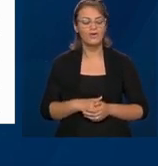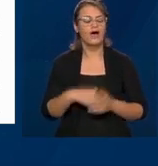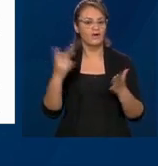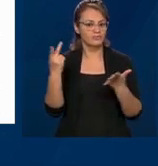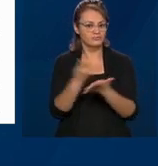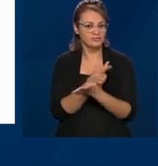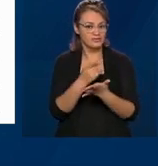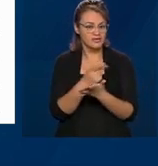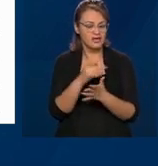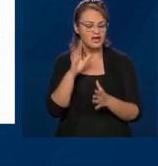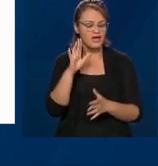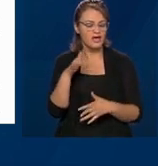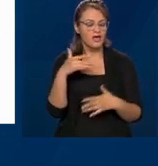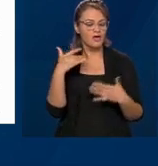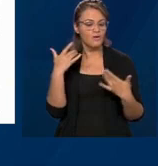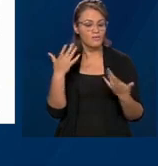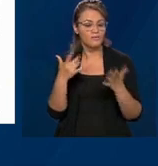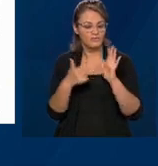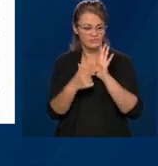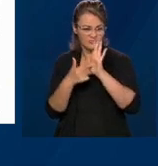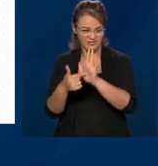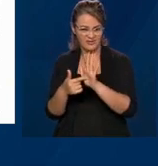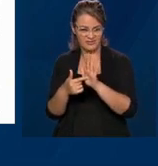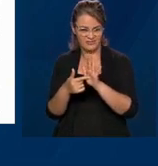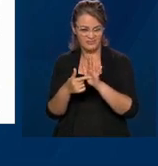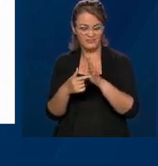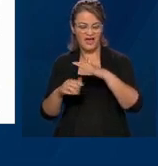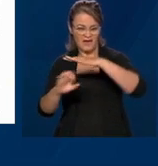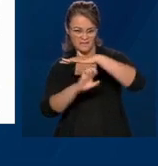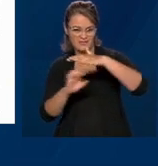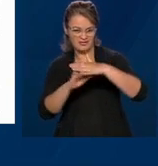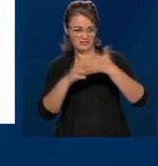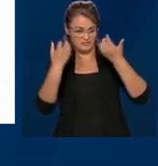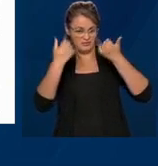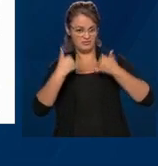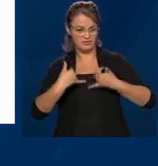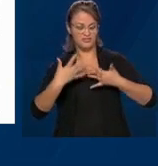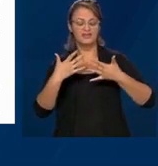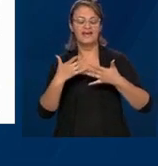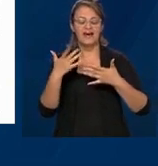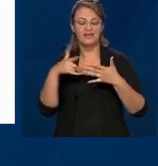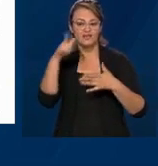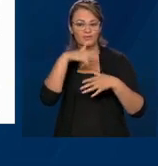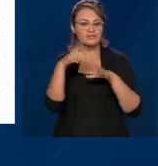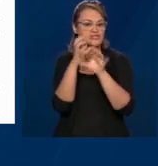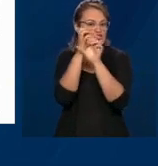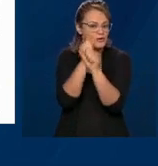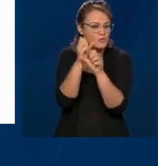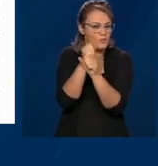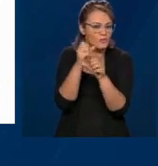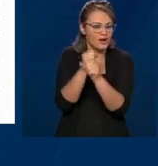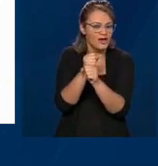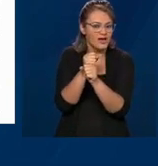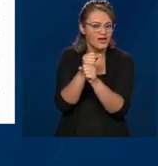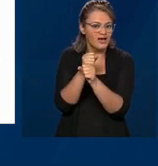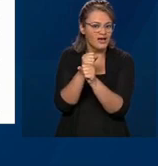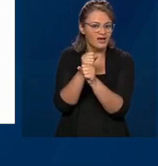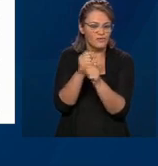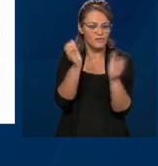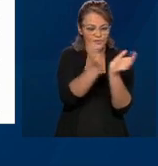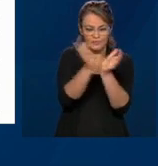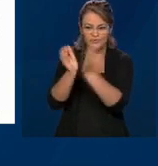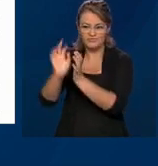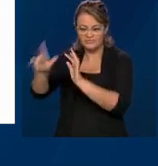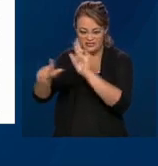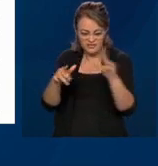total, como foi apresentado pela empresa, não permite a gente fazer cálculos com os diferentes grupos